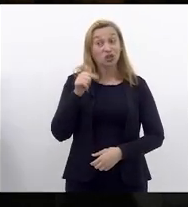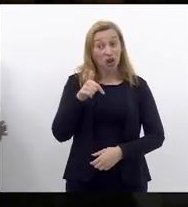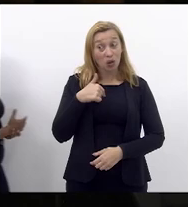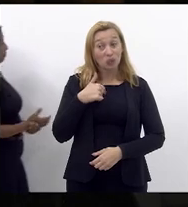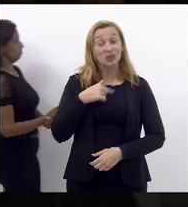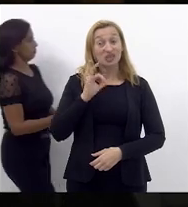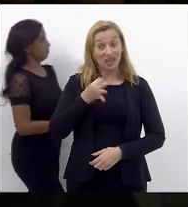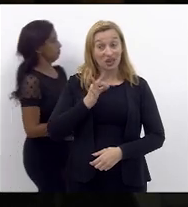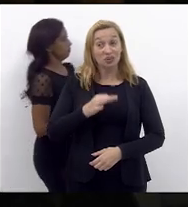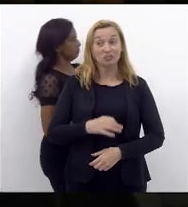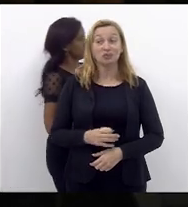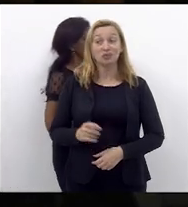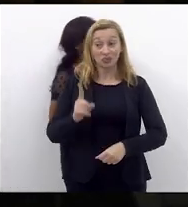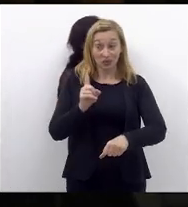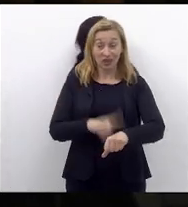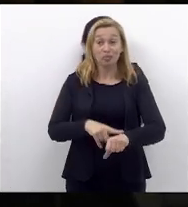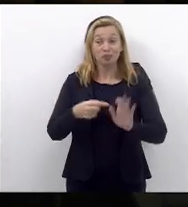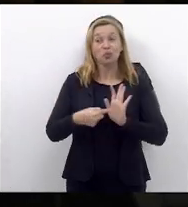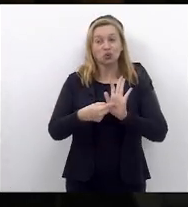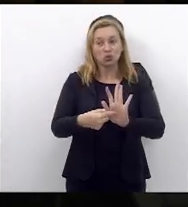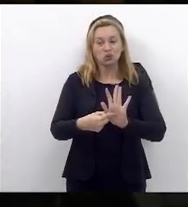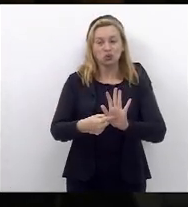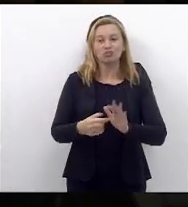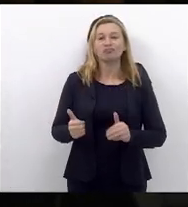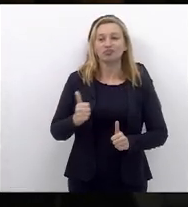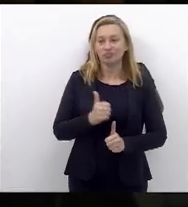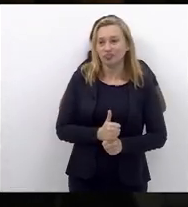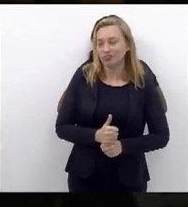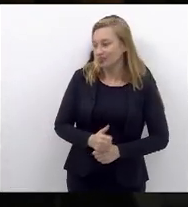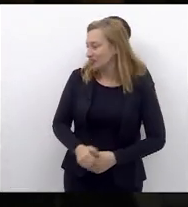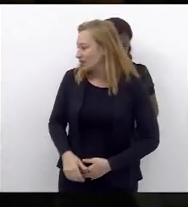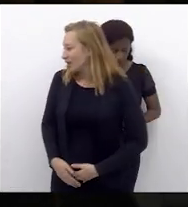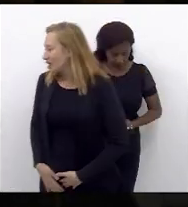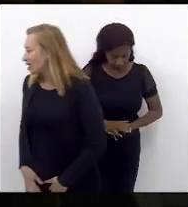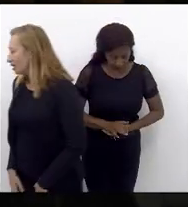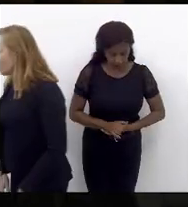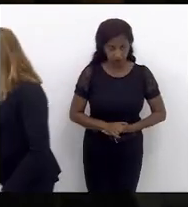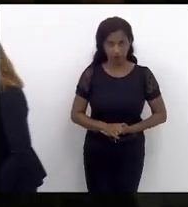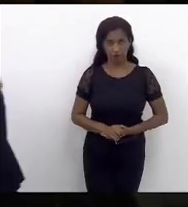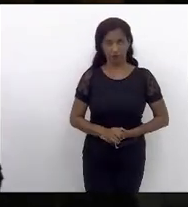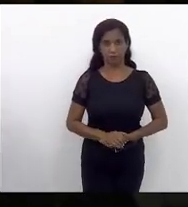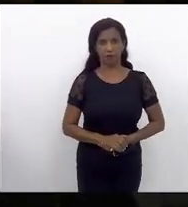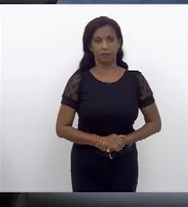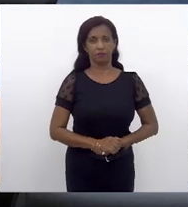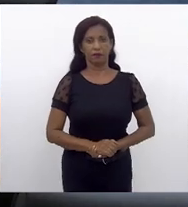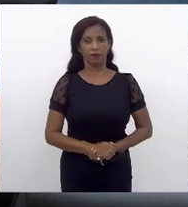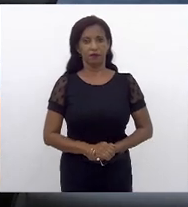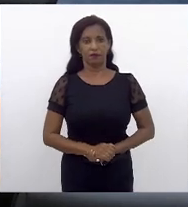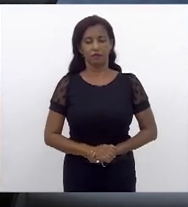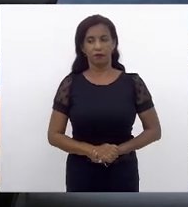estava certo, porque o tempo e a ciência estão demonstrando. Muito obrigado, senhora presidente.